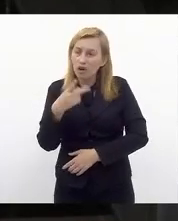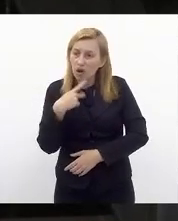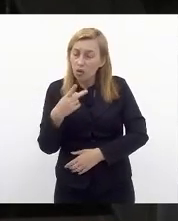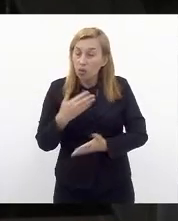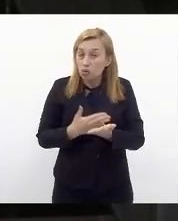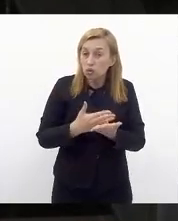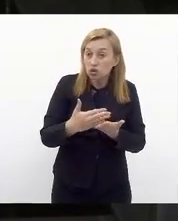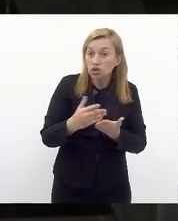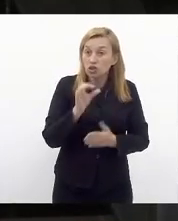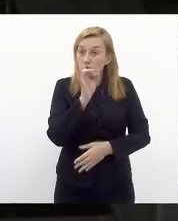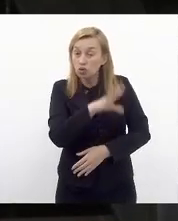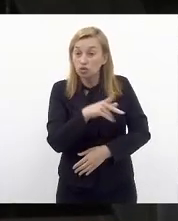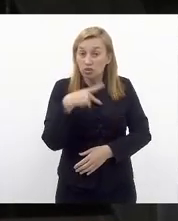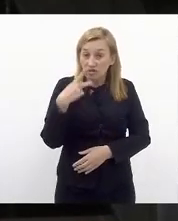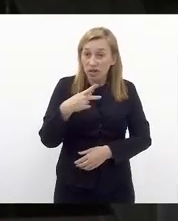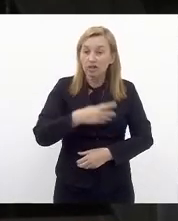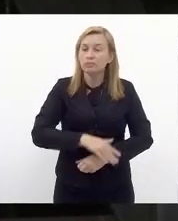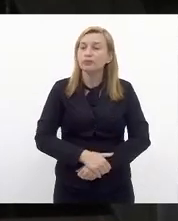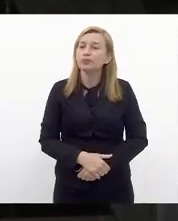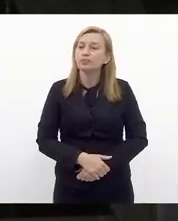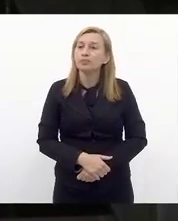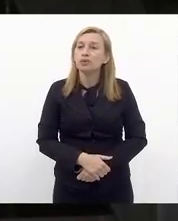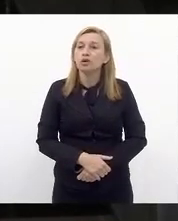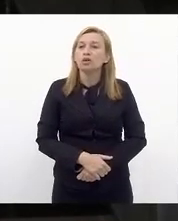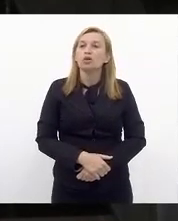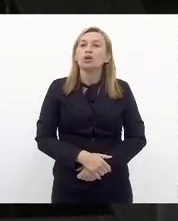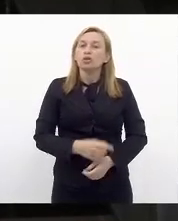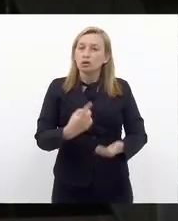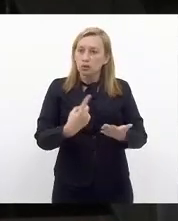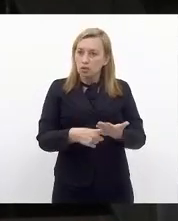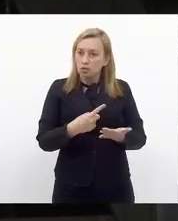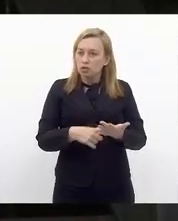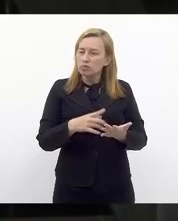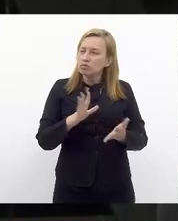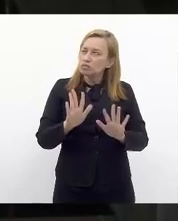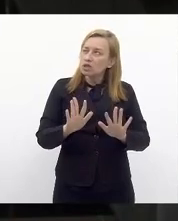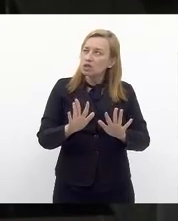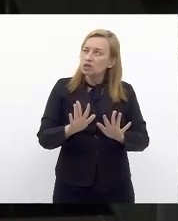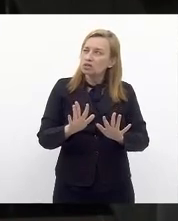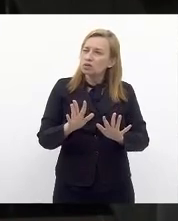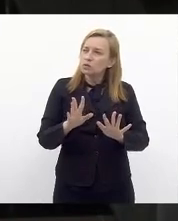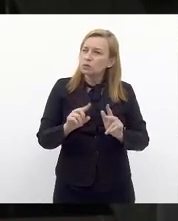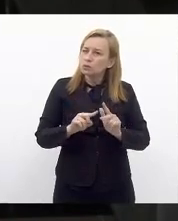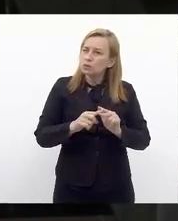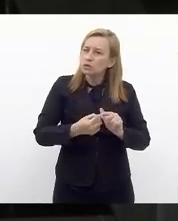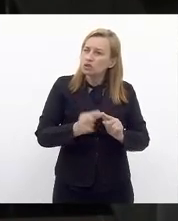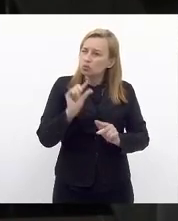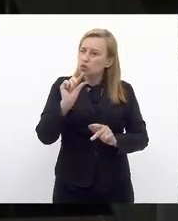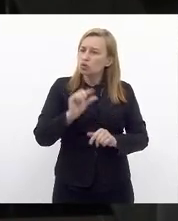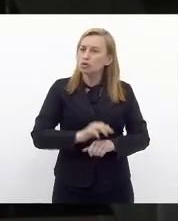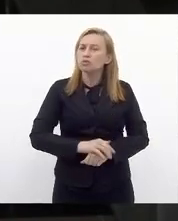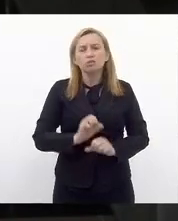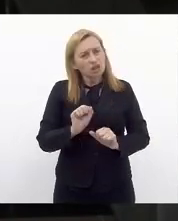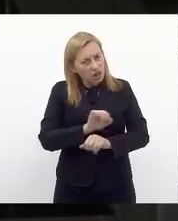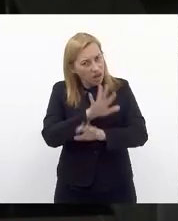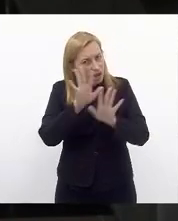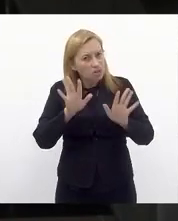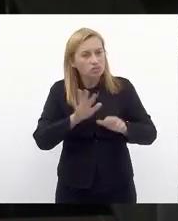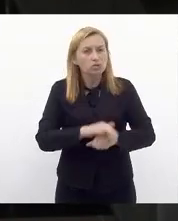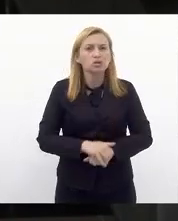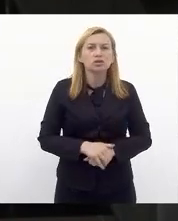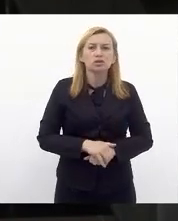mencionou no início da sua última intervenção eu tenho acordo mas tem um pequeno pequeno reparo é claro